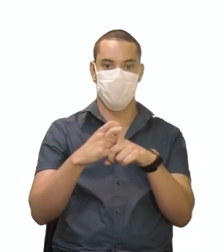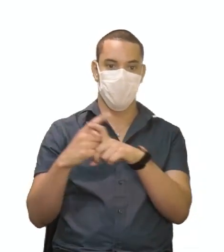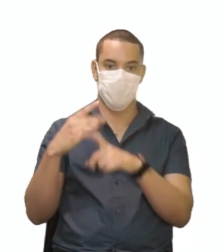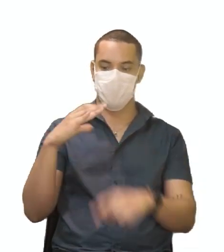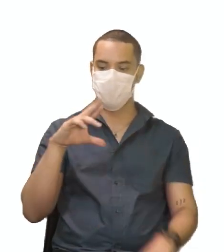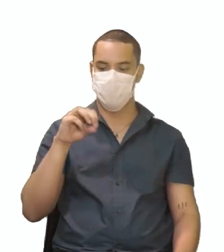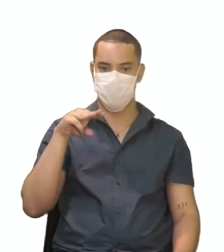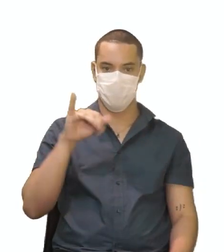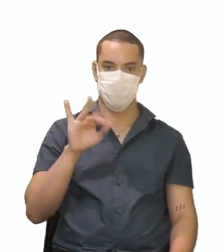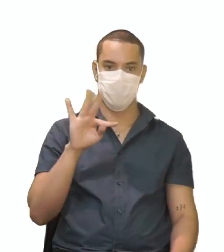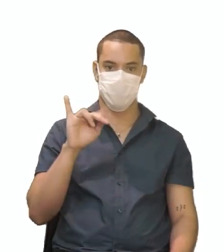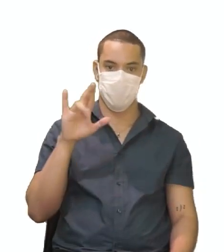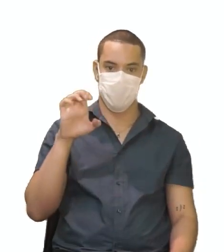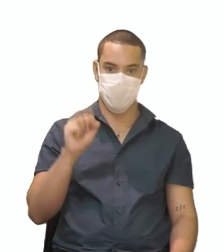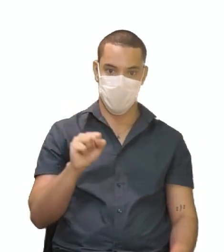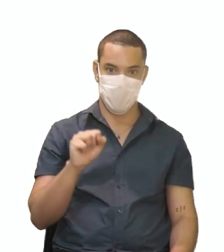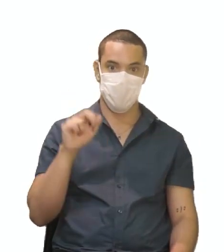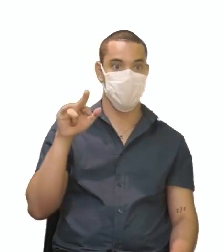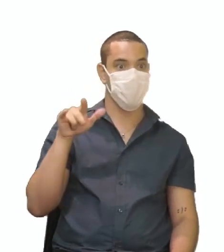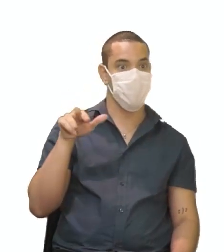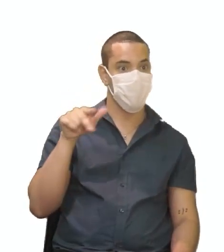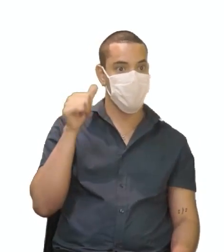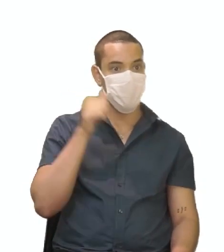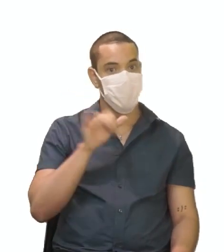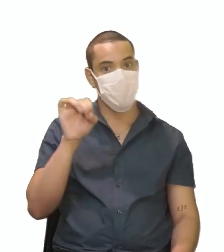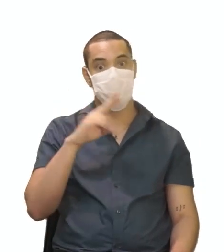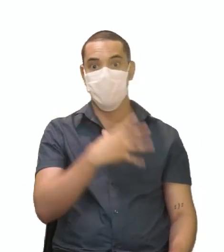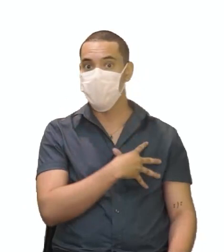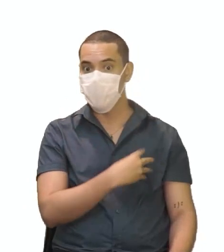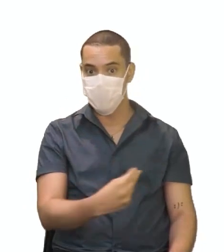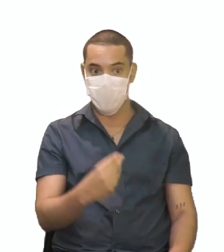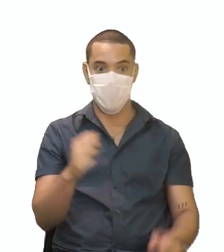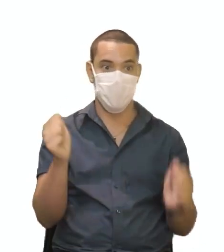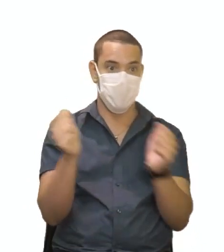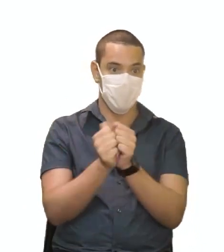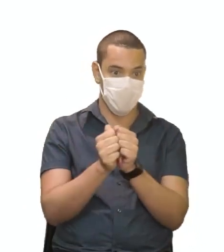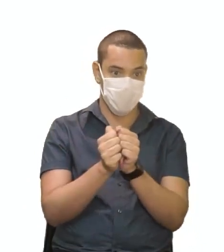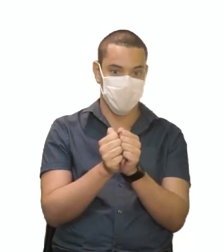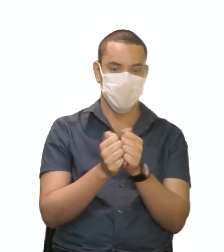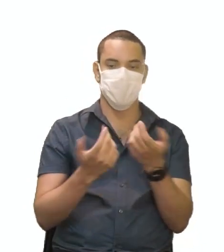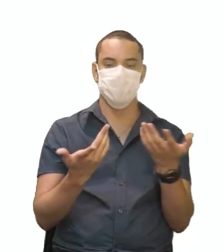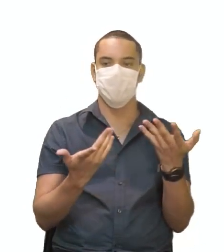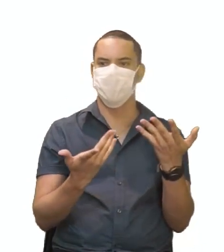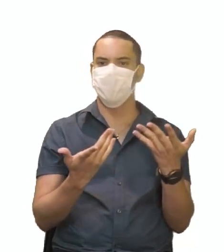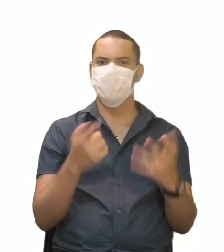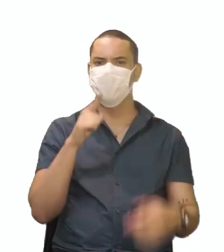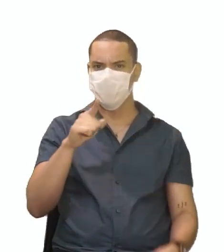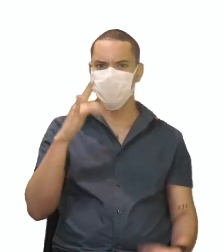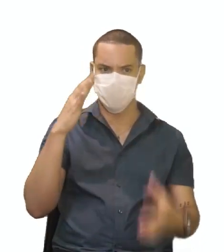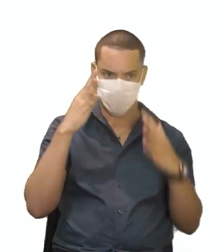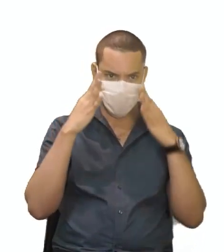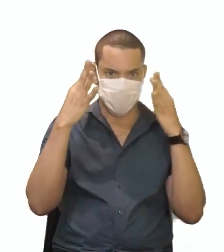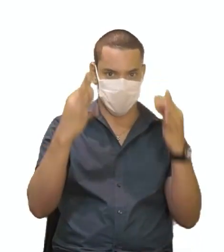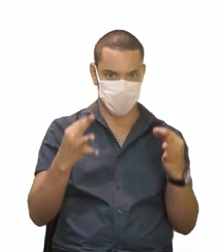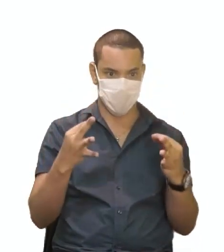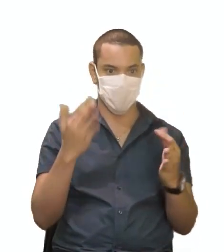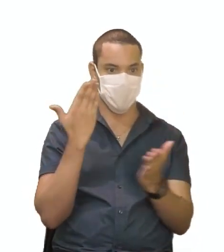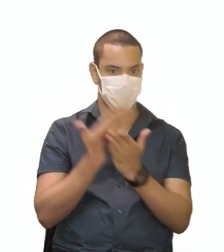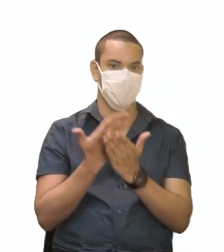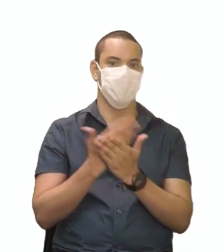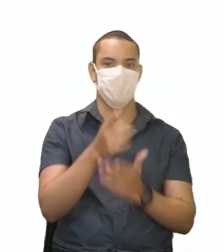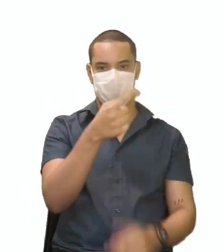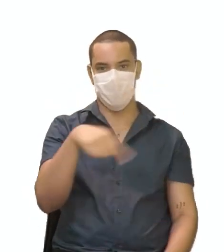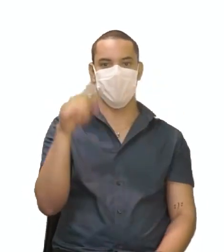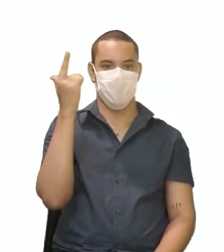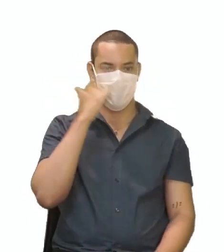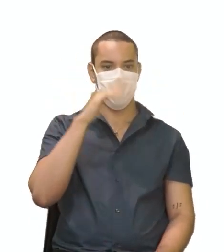ou cromátides filhas, tanto faz, tanto fez, estão aí, estamos juntos. E aí se você prestou atenção na aula, você matou a